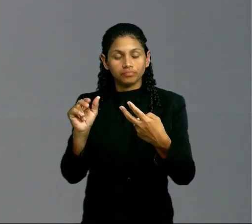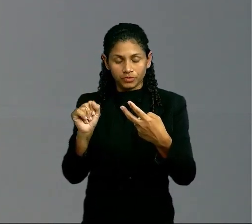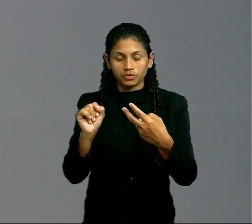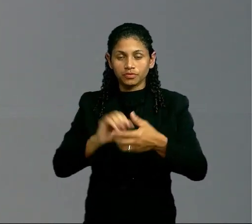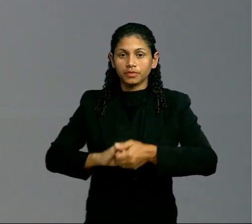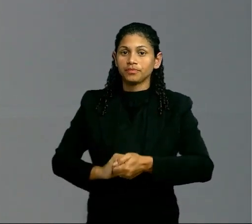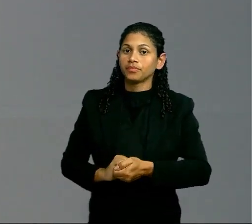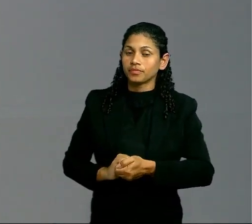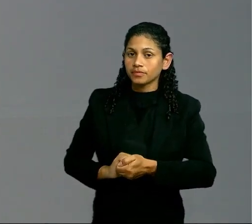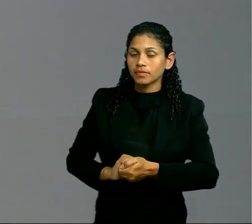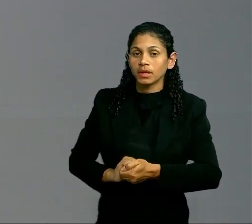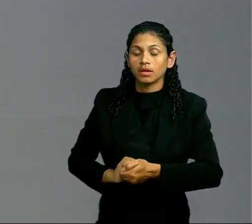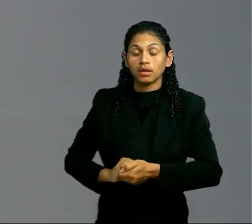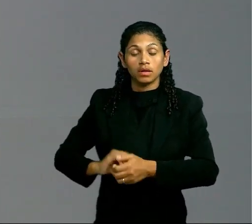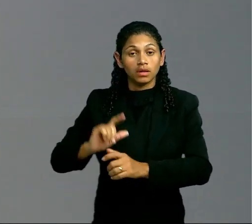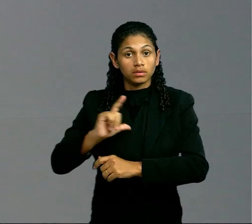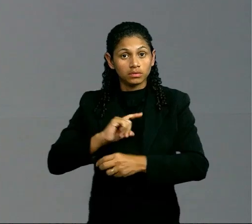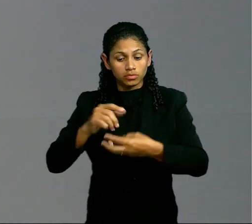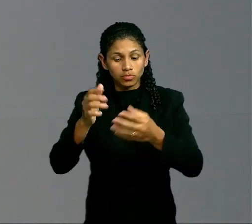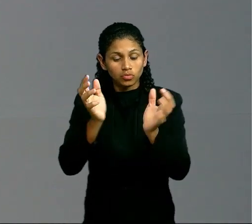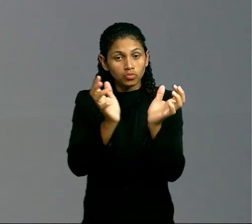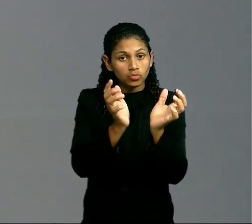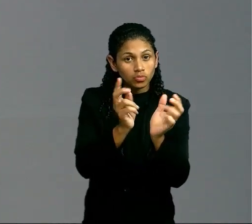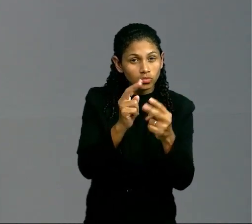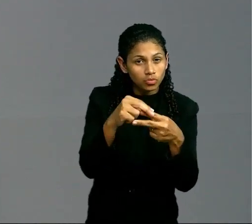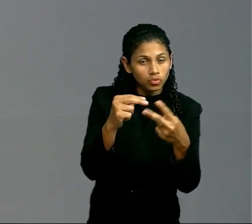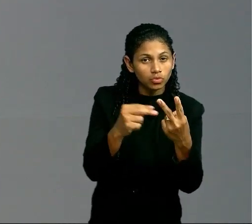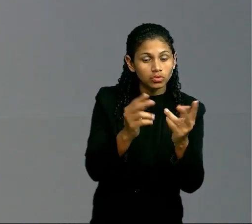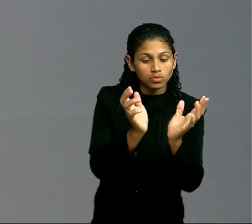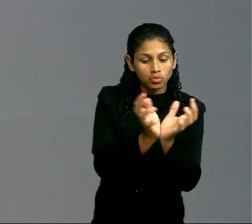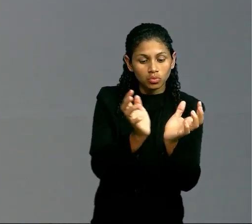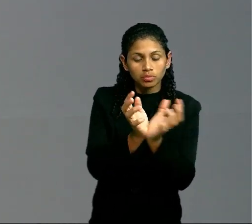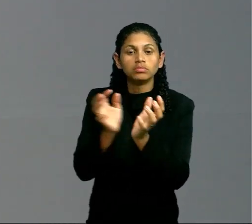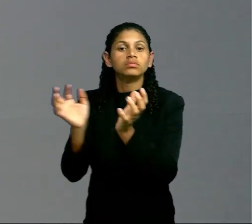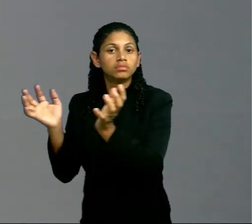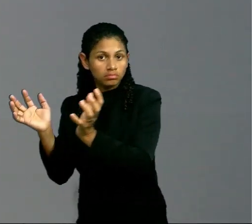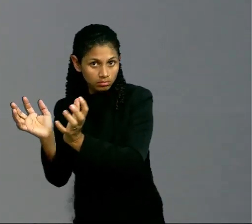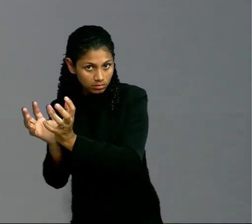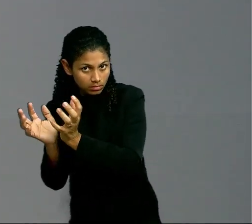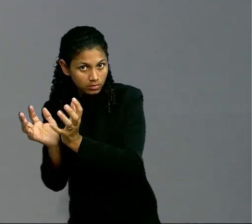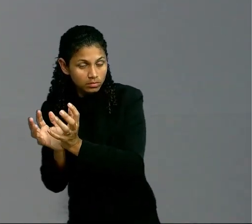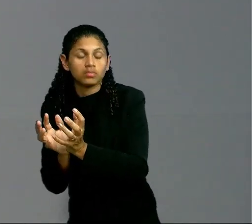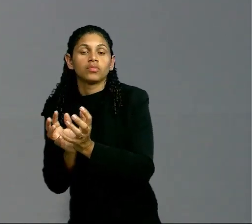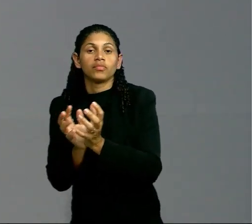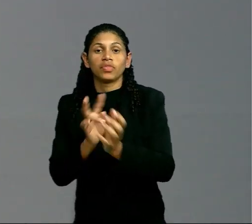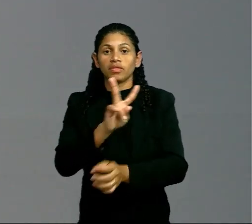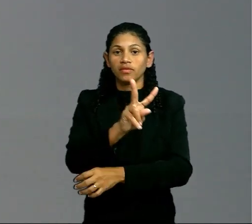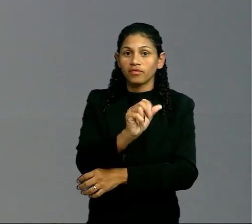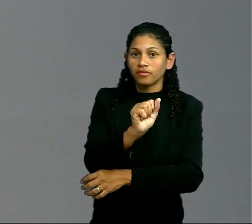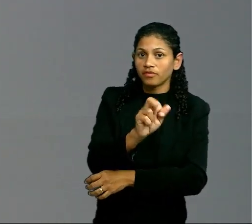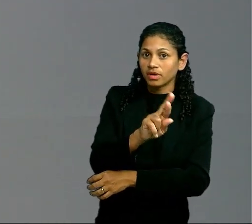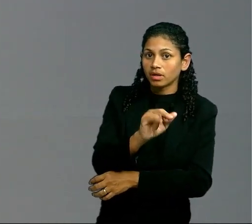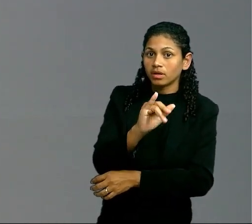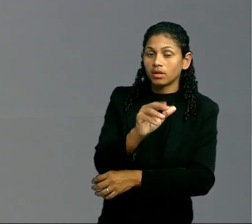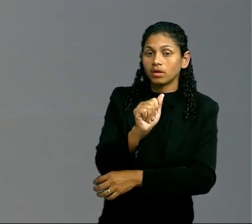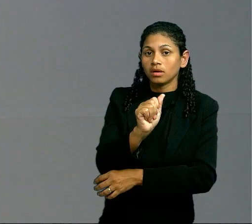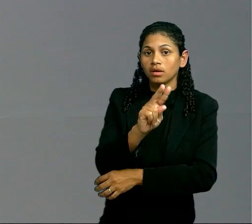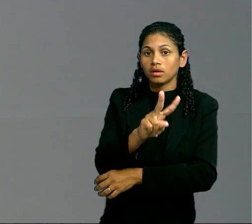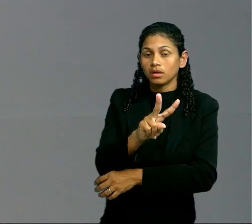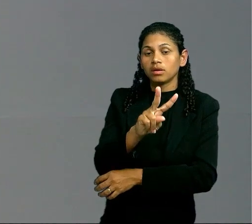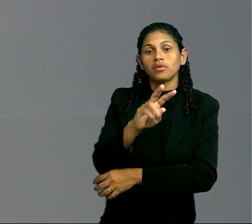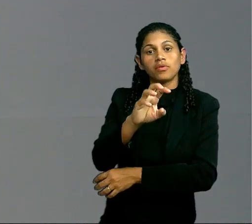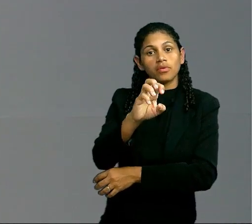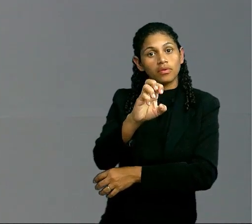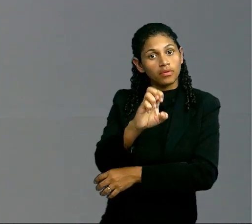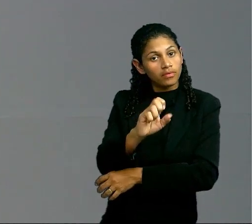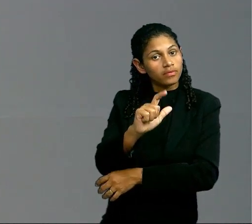variáveis e as invariáveis. As conjunções, elas se enquadram nesse lado das invariáveis,